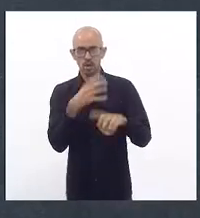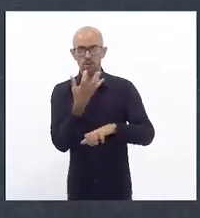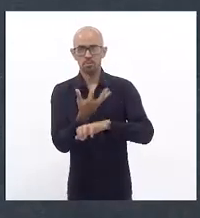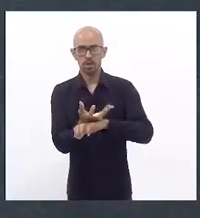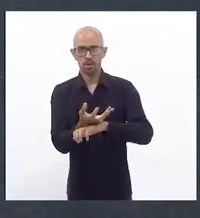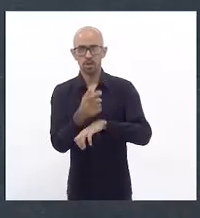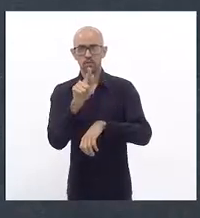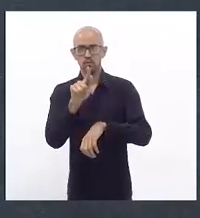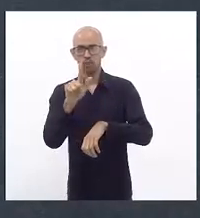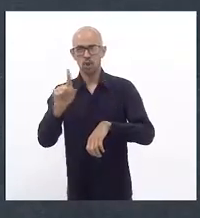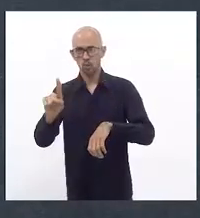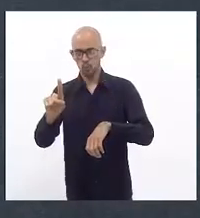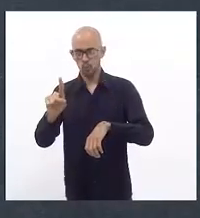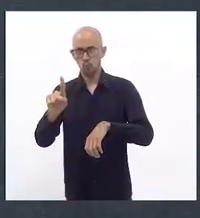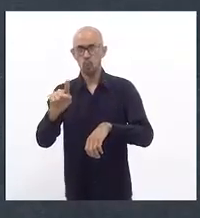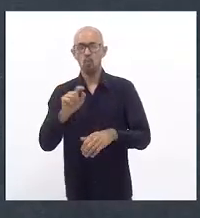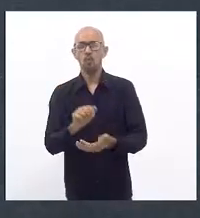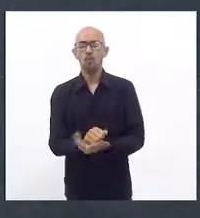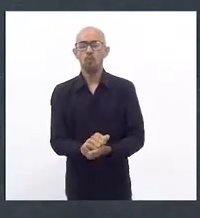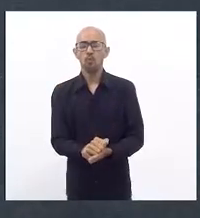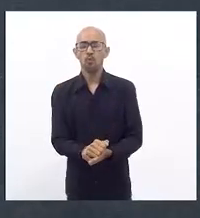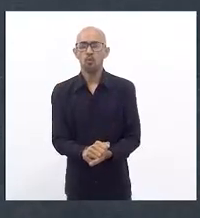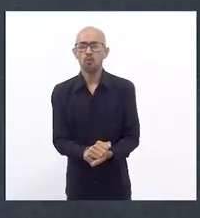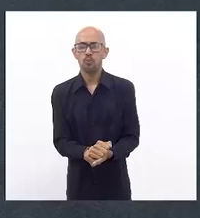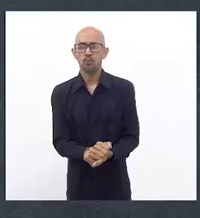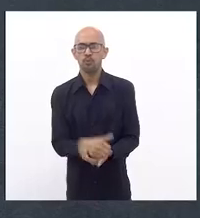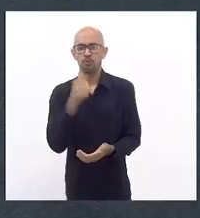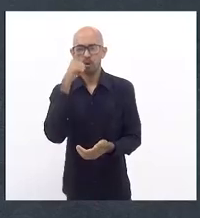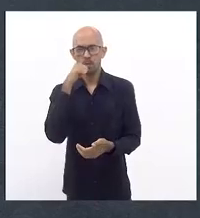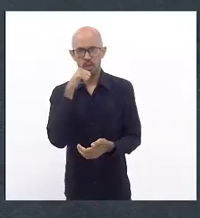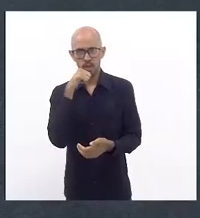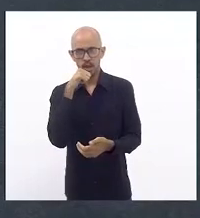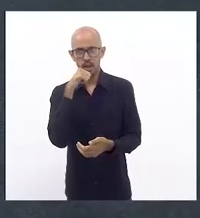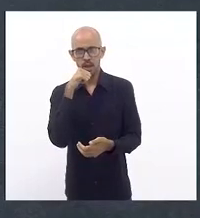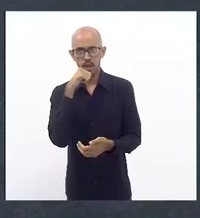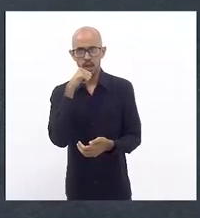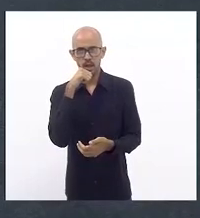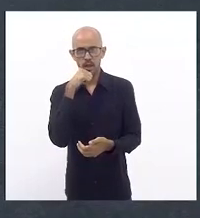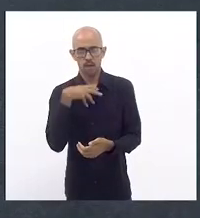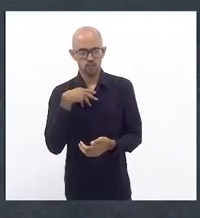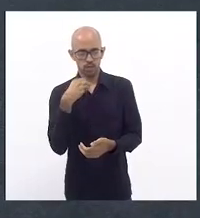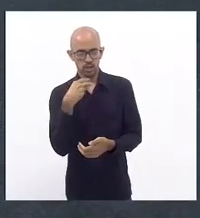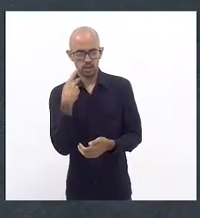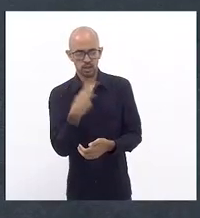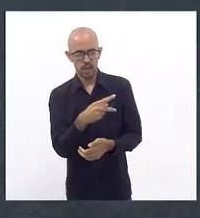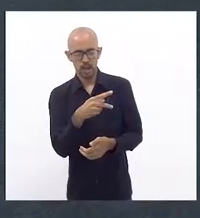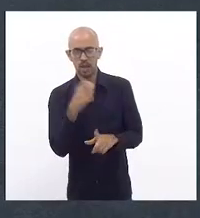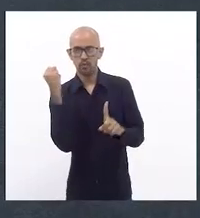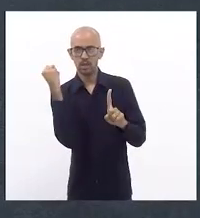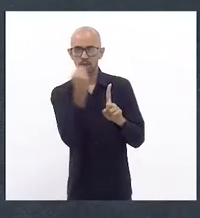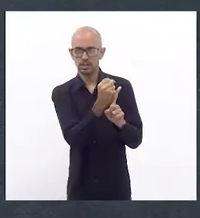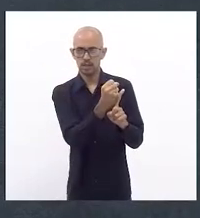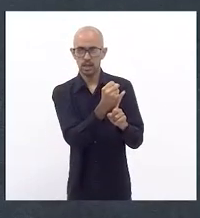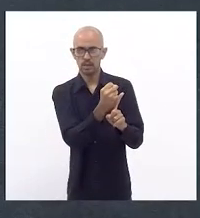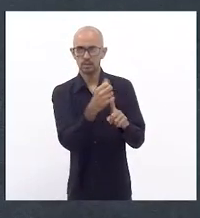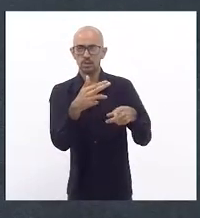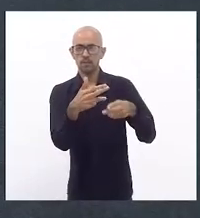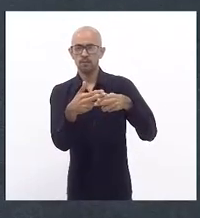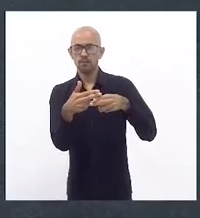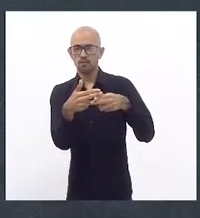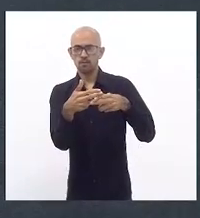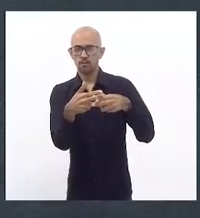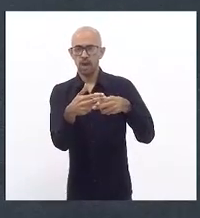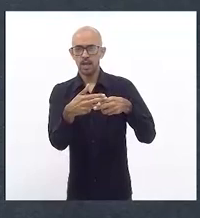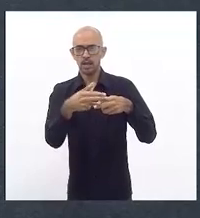G1, deputada Mônica Francisco, em que uma mulher e a sua filha foram assassinadas a facadas em Angra